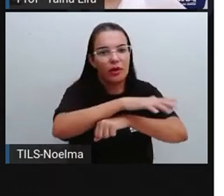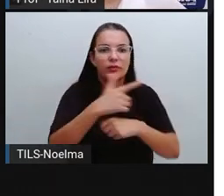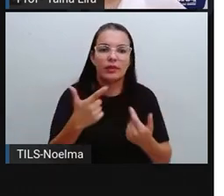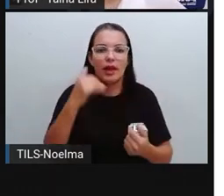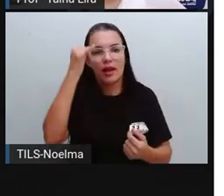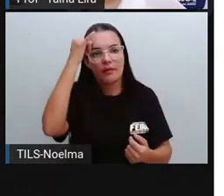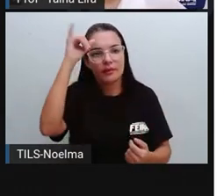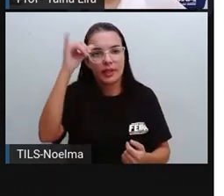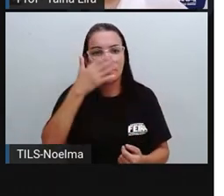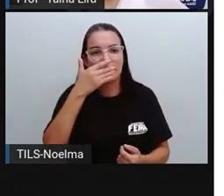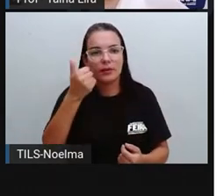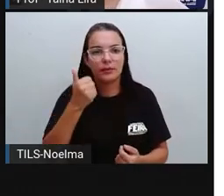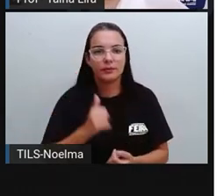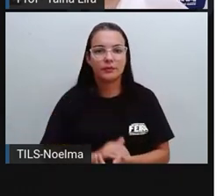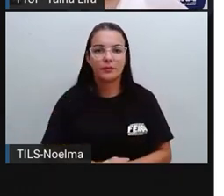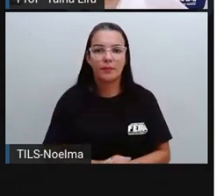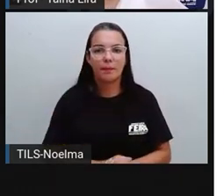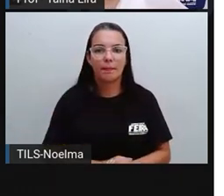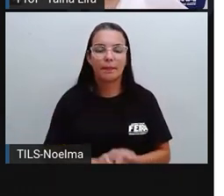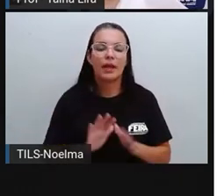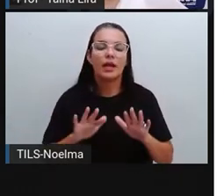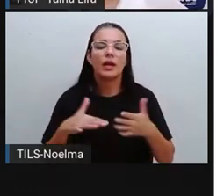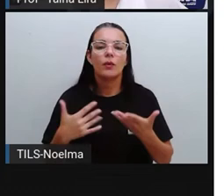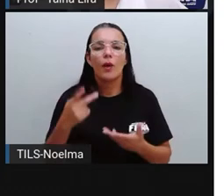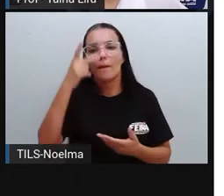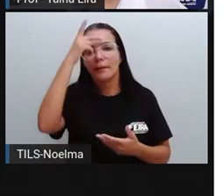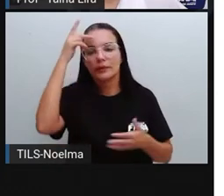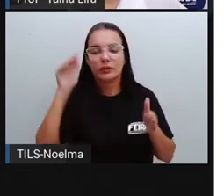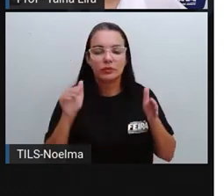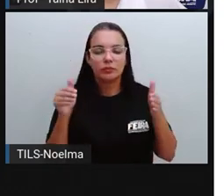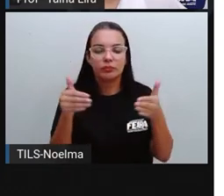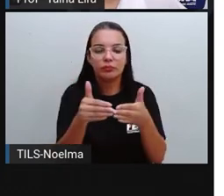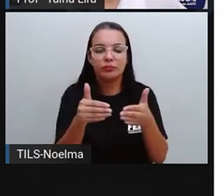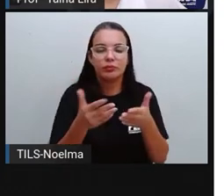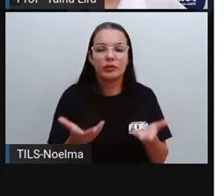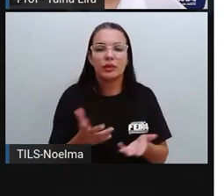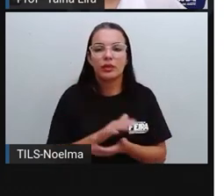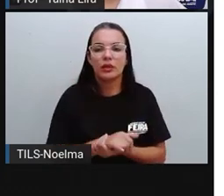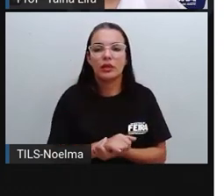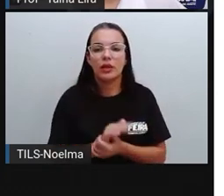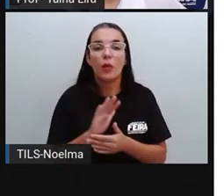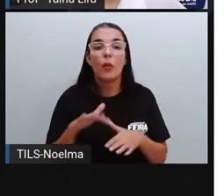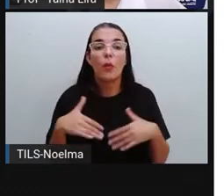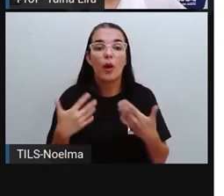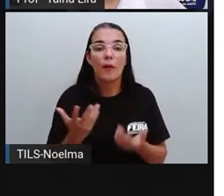pessoas. E qual é o público-alvo?